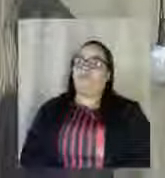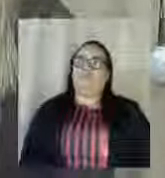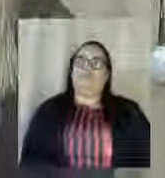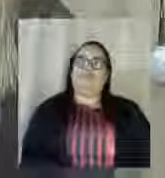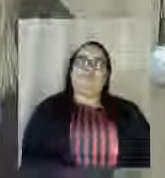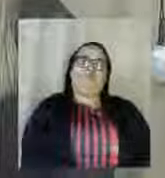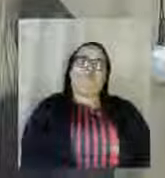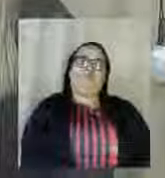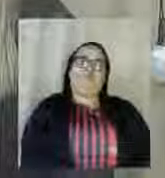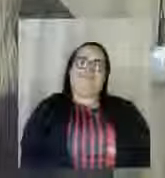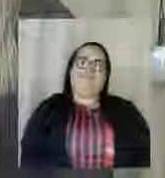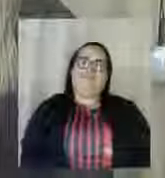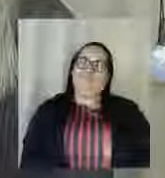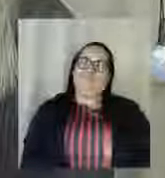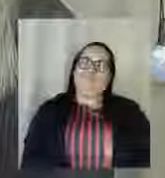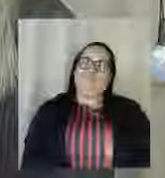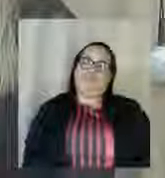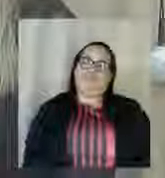Eu não consigo ficar